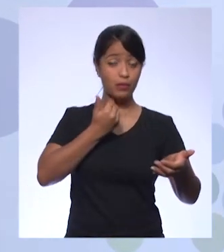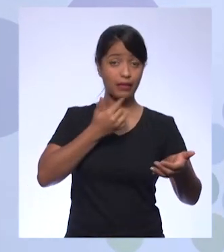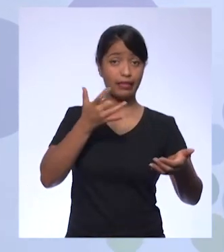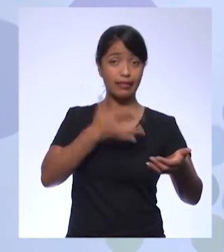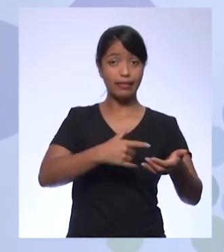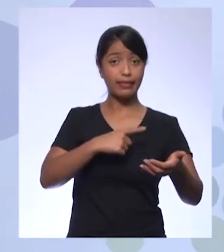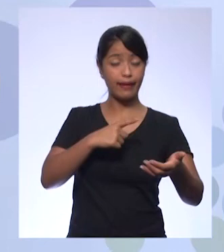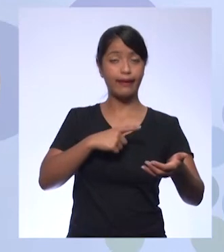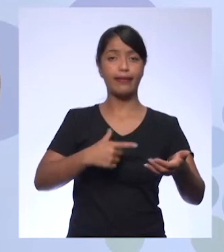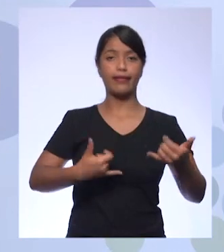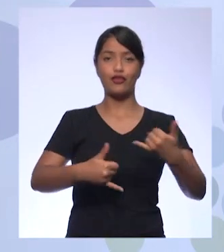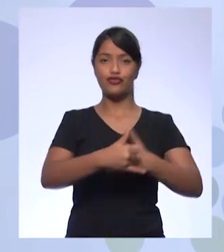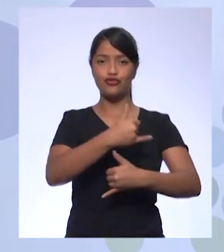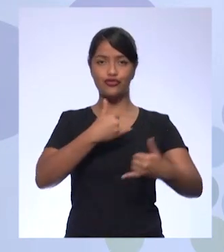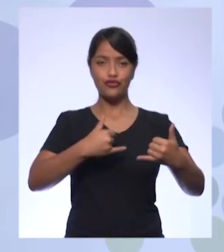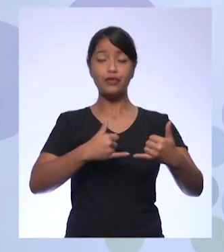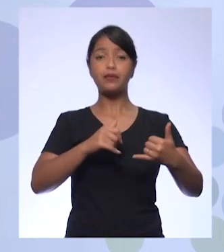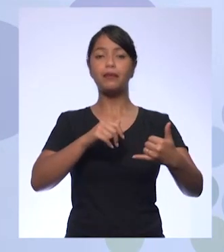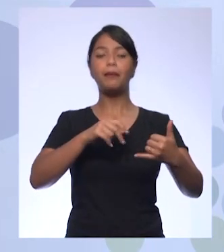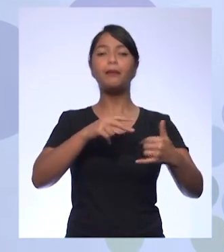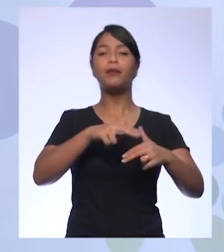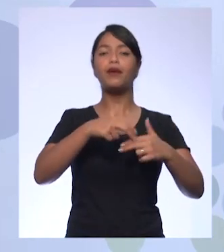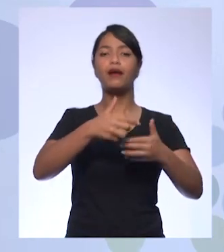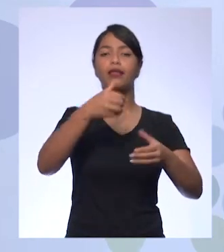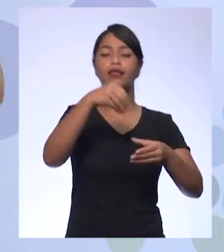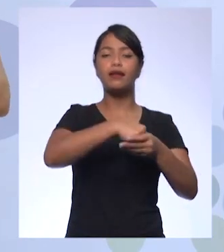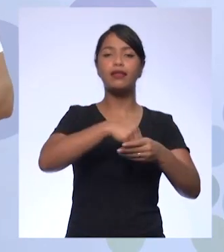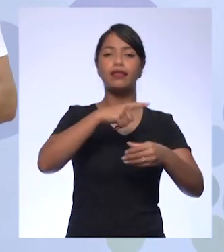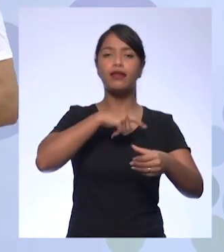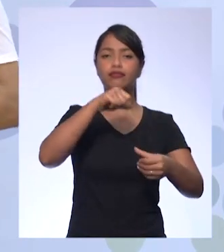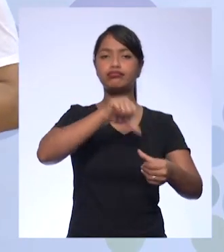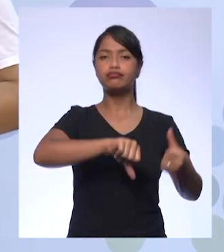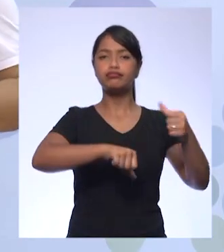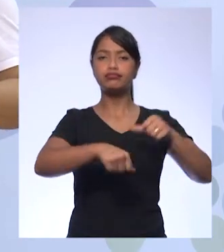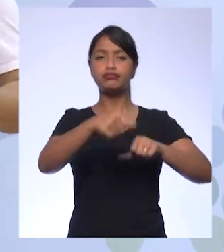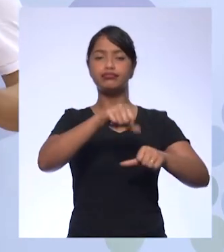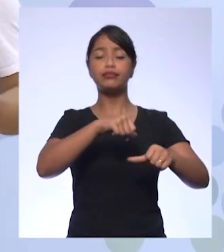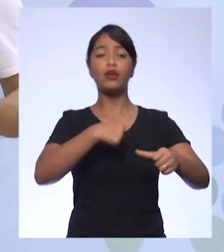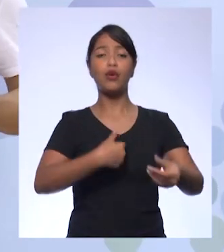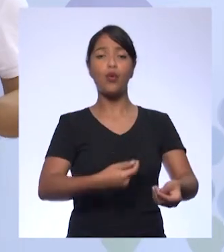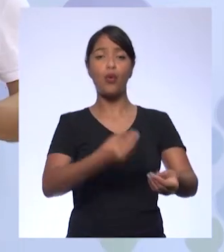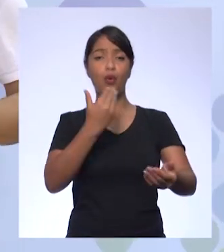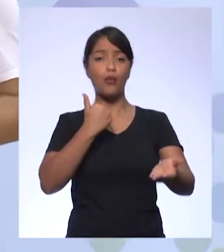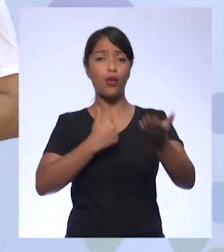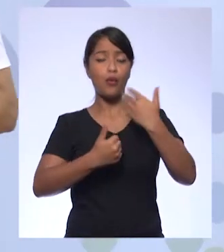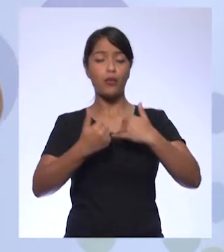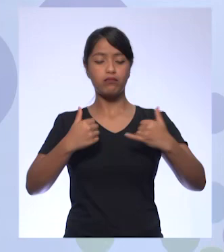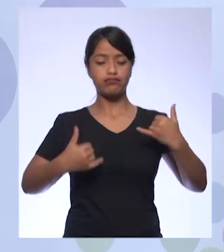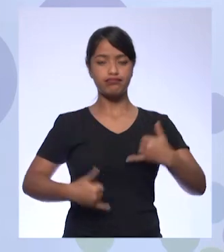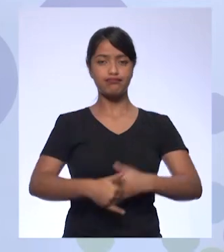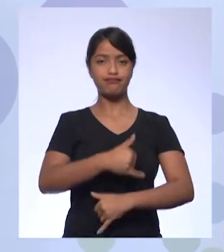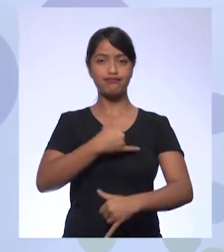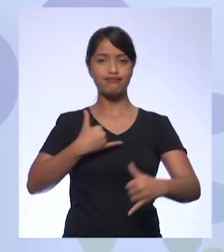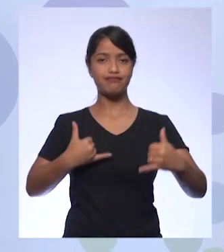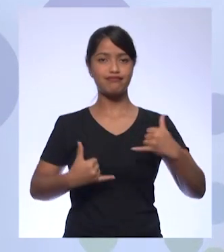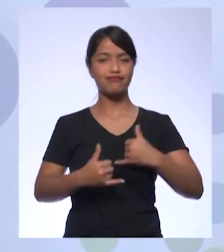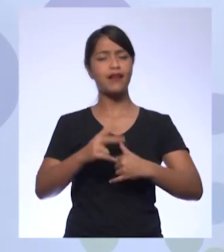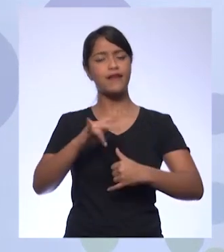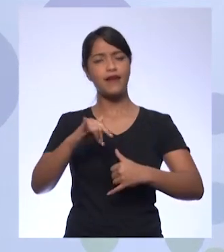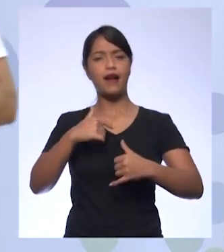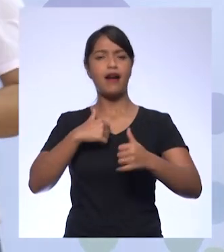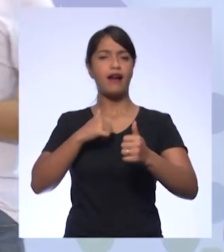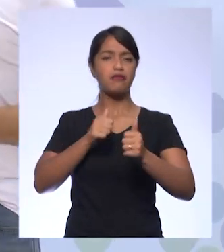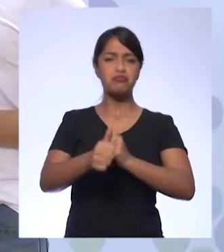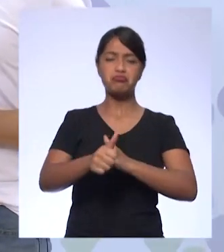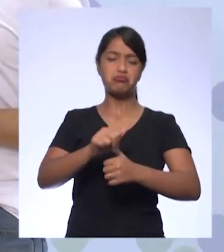de uma transformação química, o seu corpo vai usar para as atividades, para o funcionamento e tudo mais, que são os detalhes que a gente